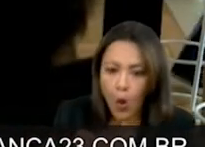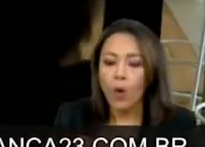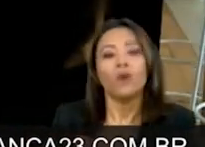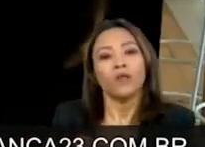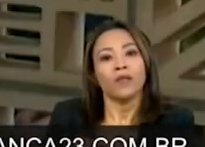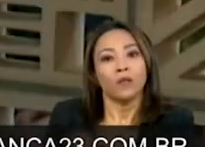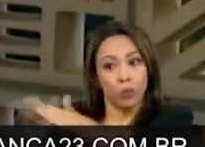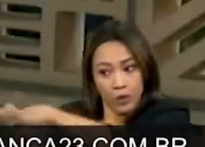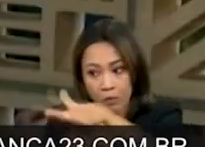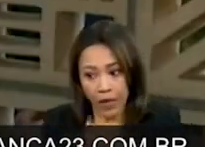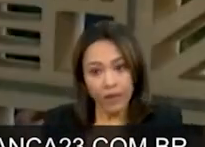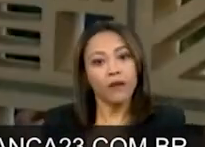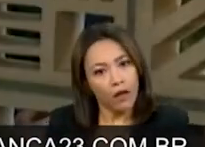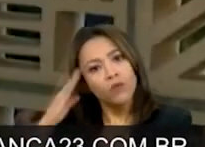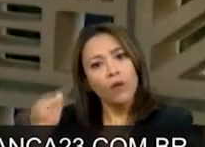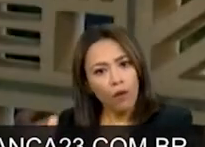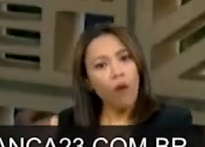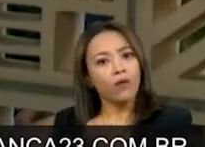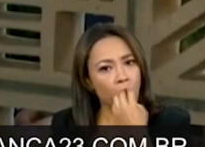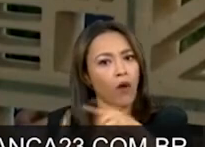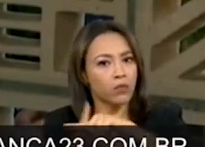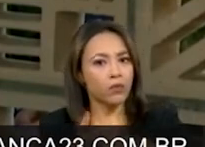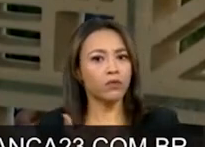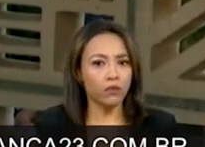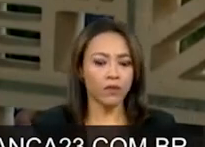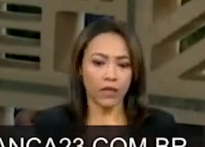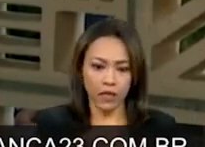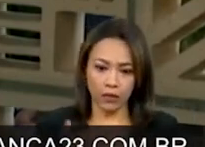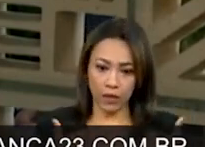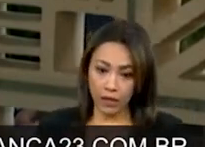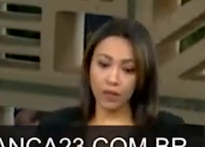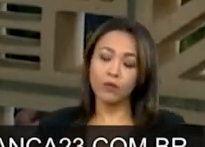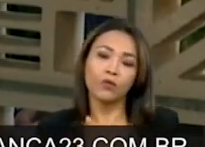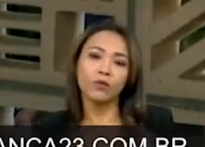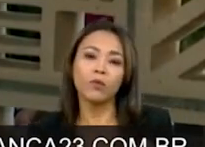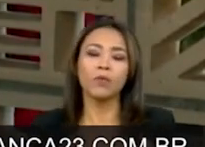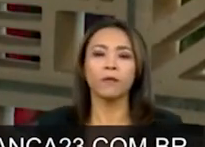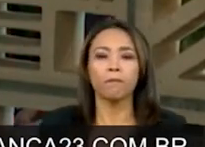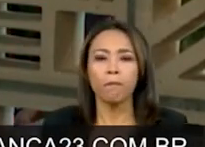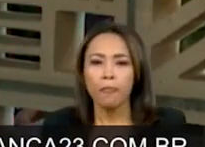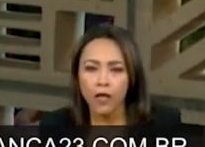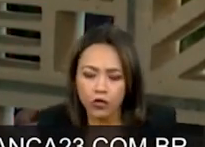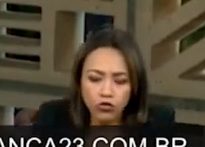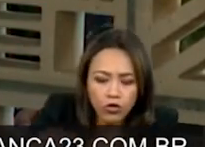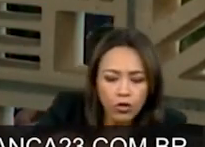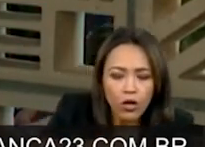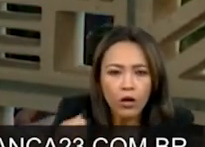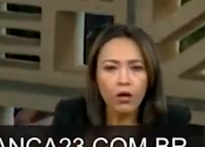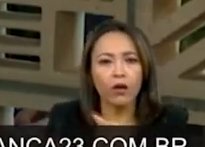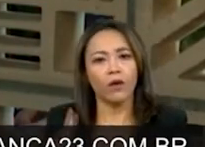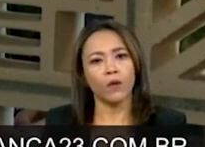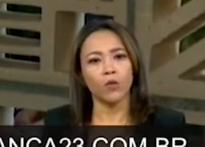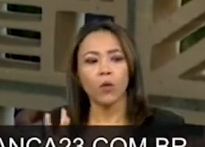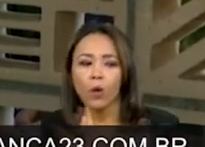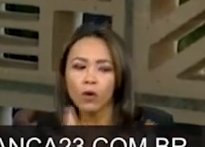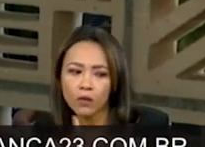regulamentação é positiva. Parte de estrutura, de operações, de finanças, de atendimento, né, o